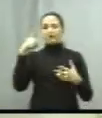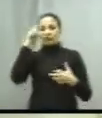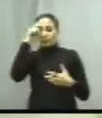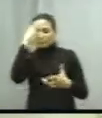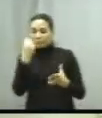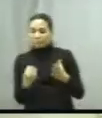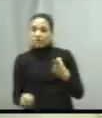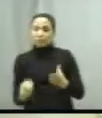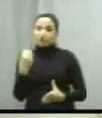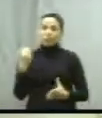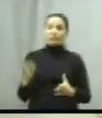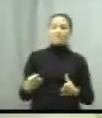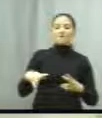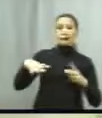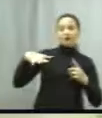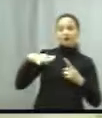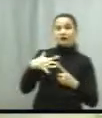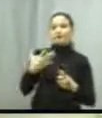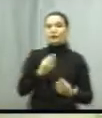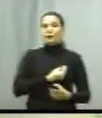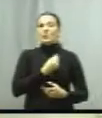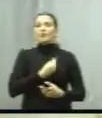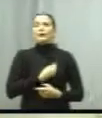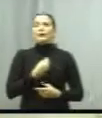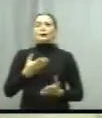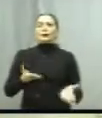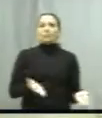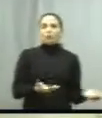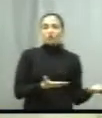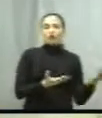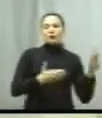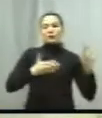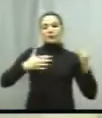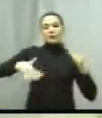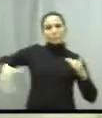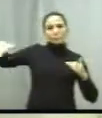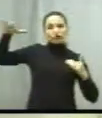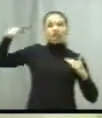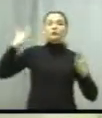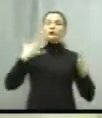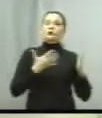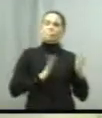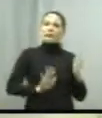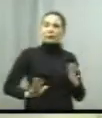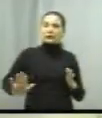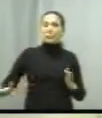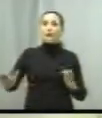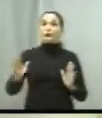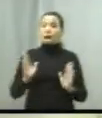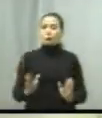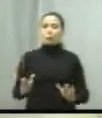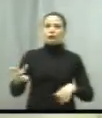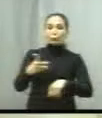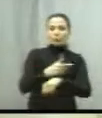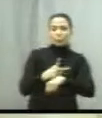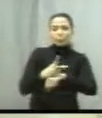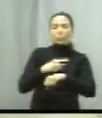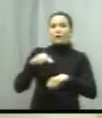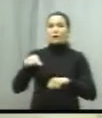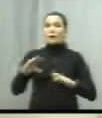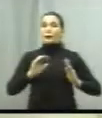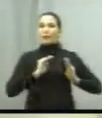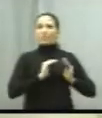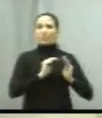tantos jovens, adultos e crianças, e que muitos deles, inclusive, hoje, buscam, através da